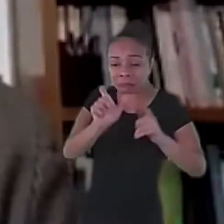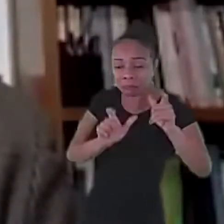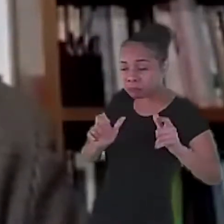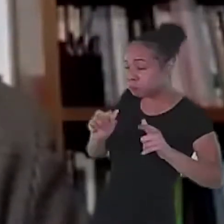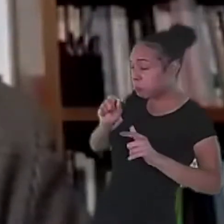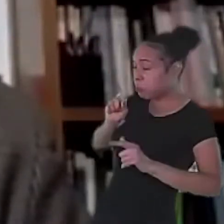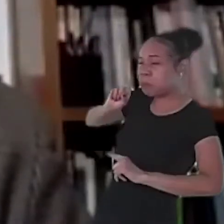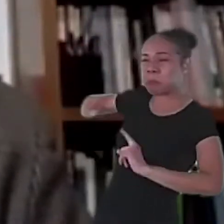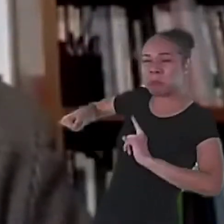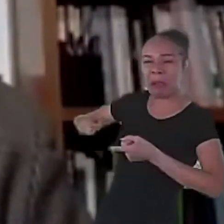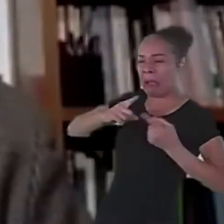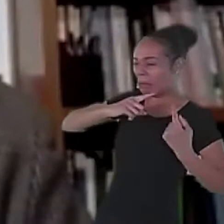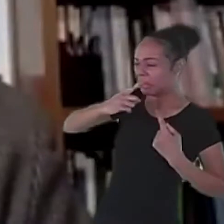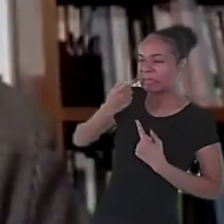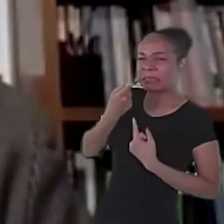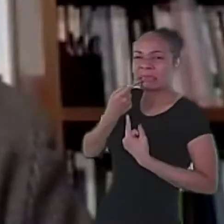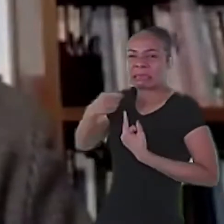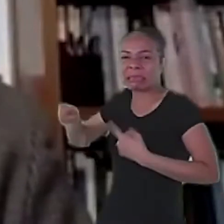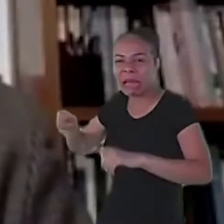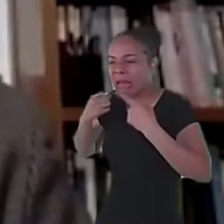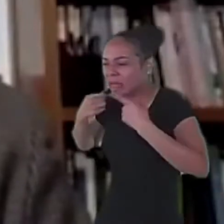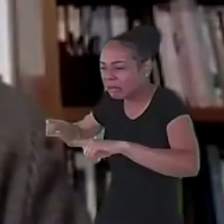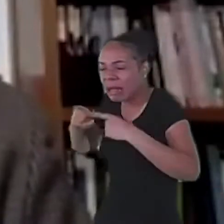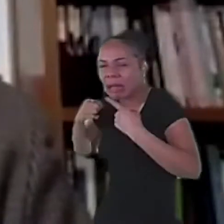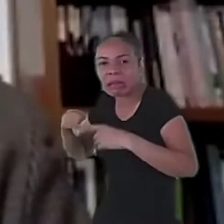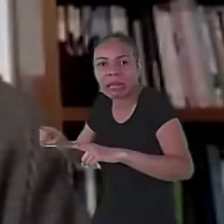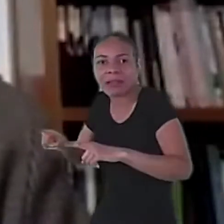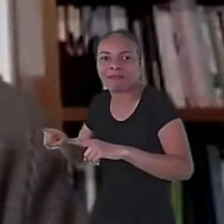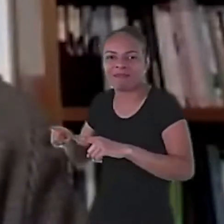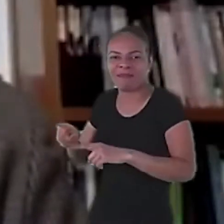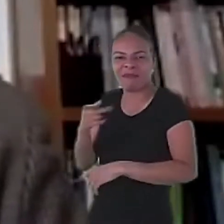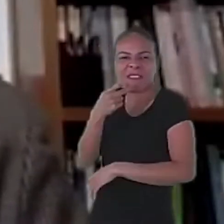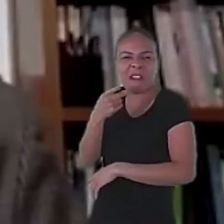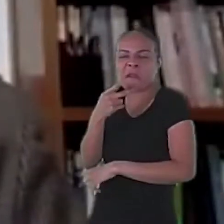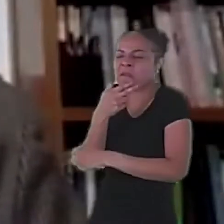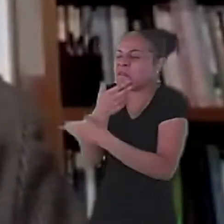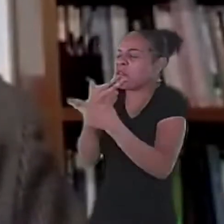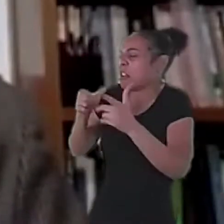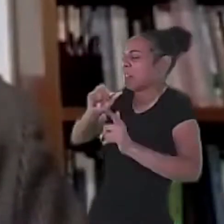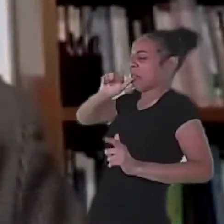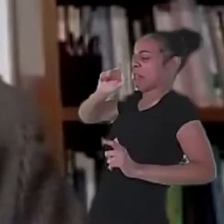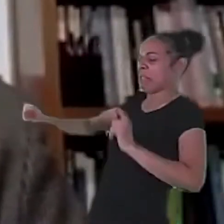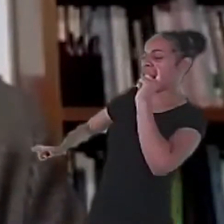foi chamado de devasso, de